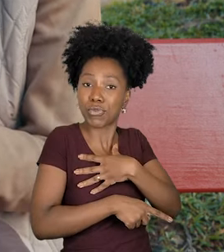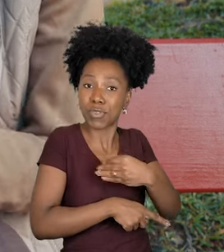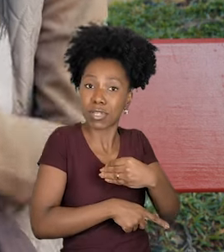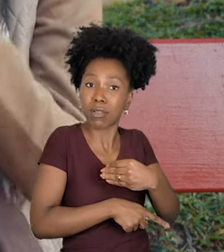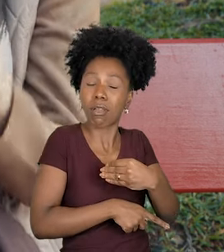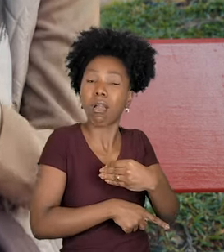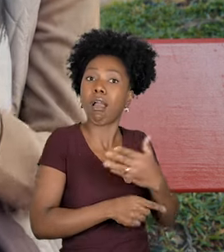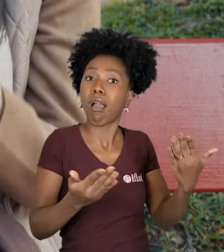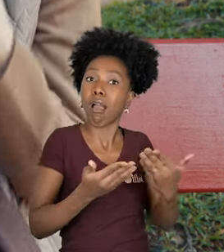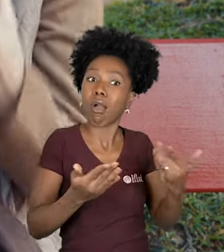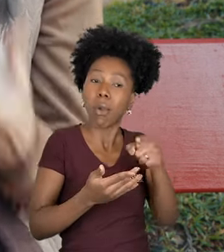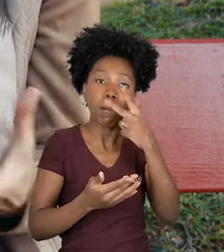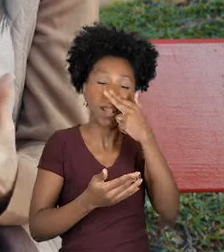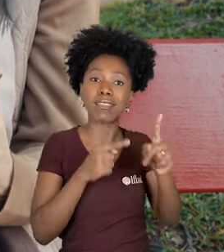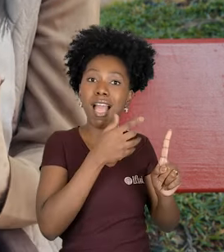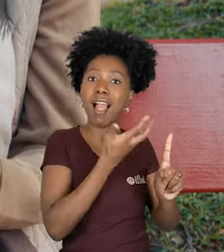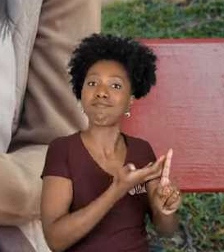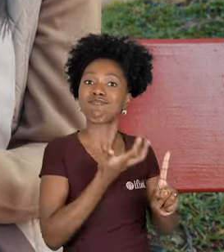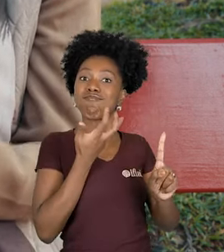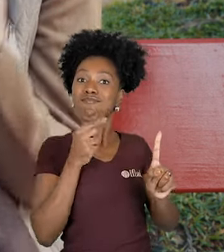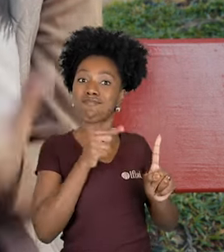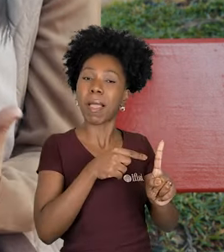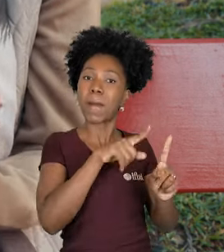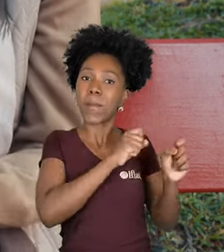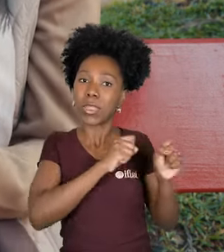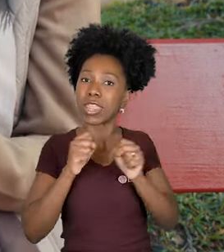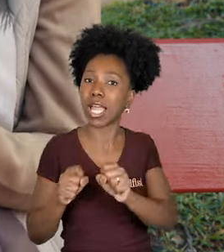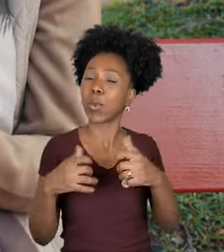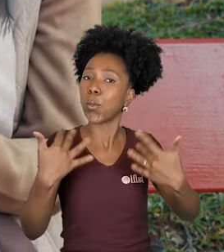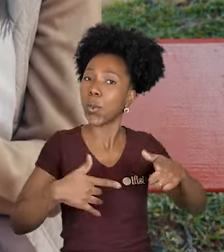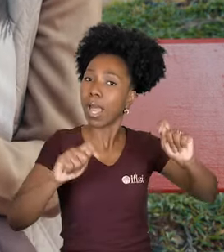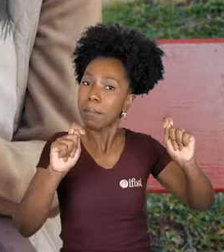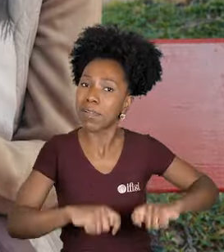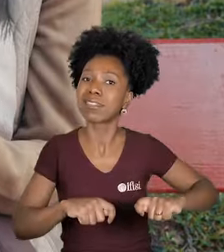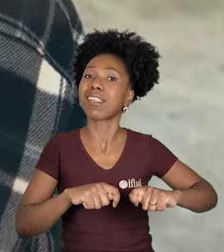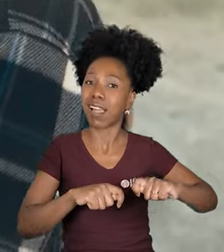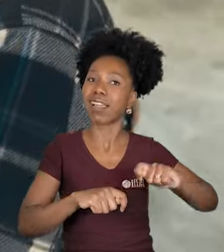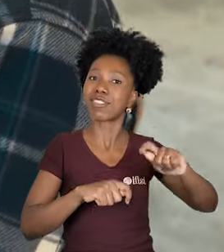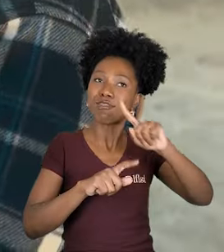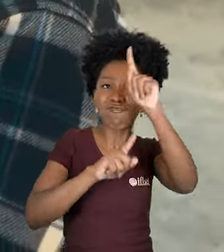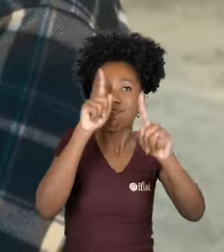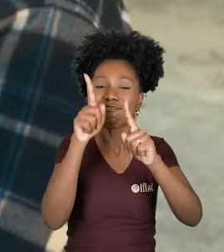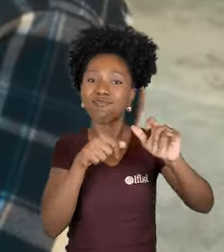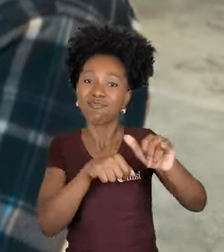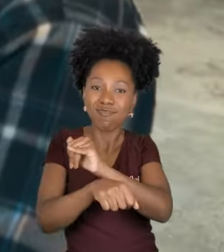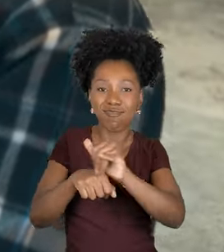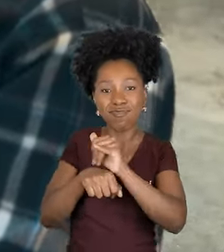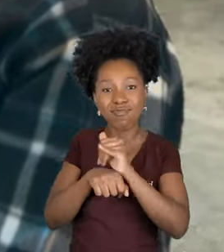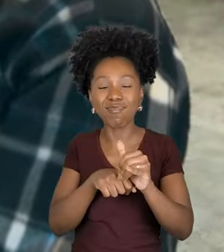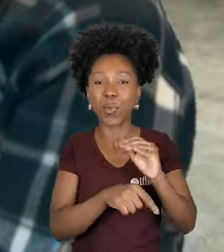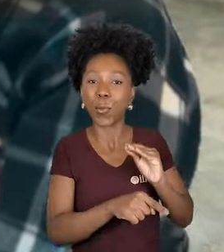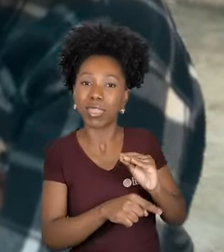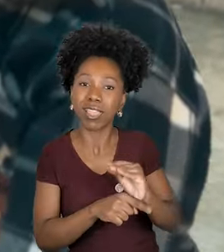recursos, possam aparecer como tão potentes, né? Tão poderosas na sua capacidade de criação